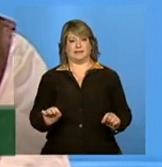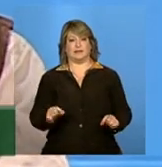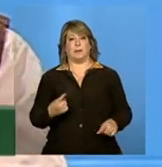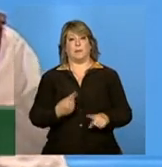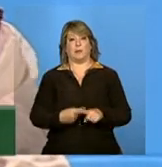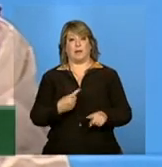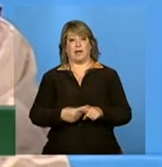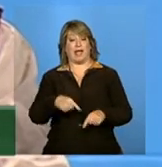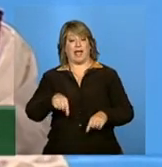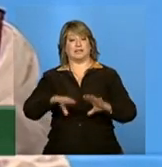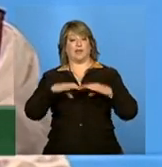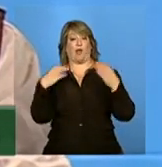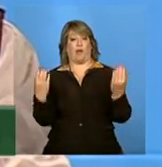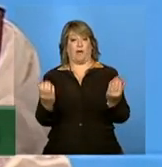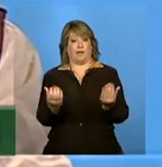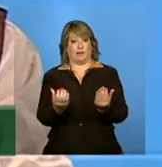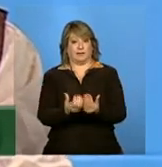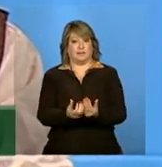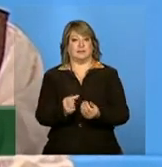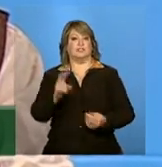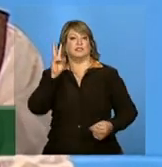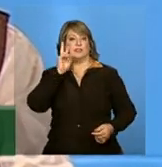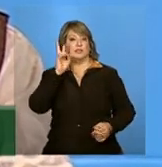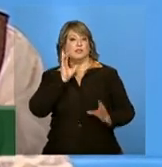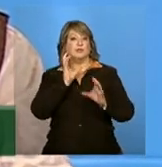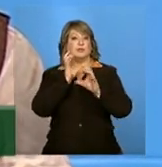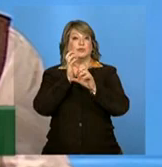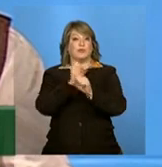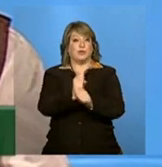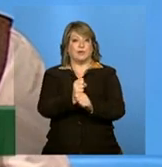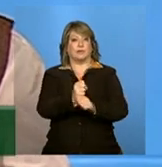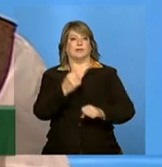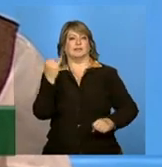porque essa conferência histórica está sendo organizada aqui.